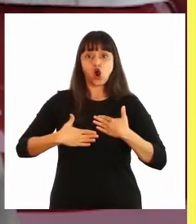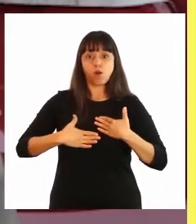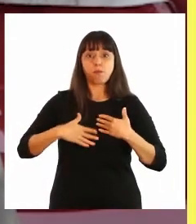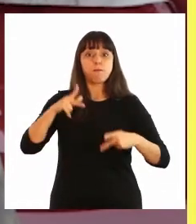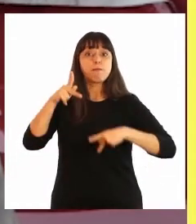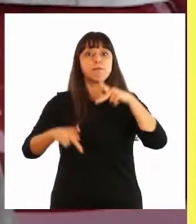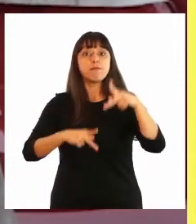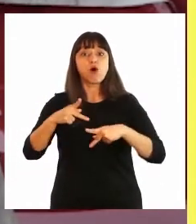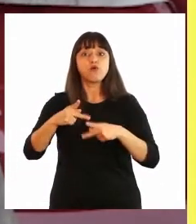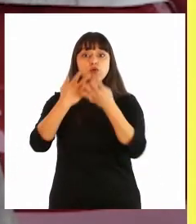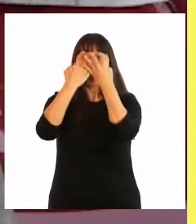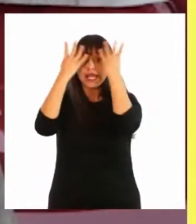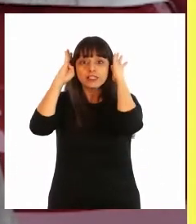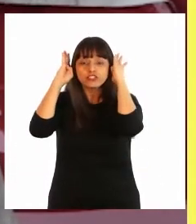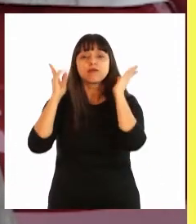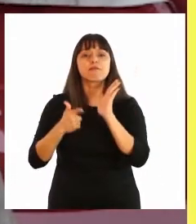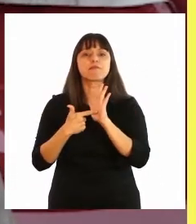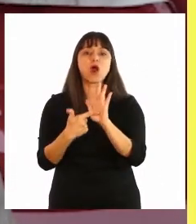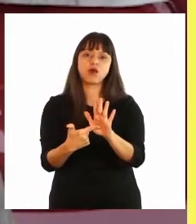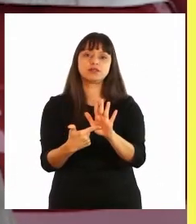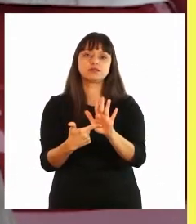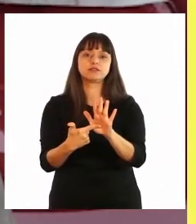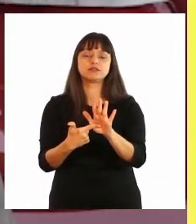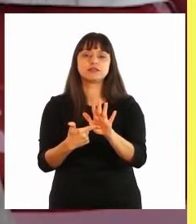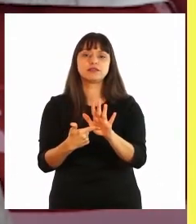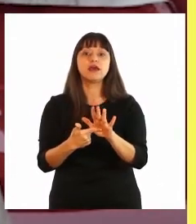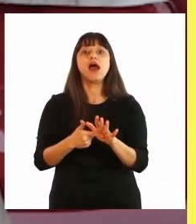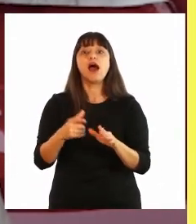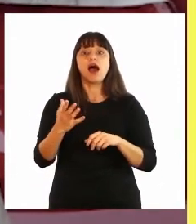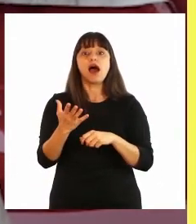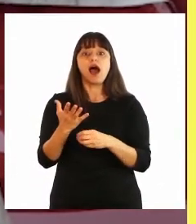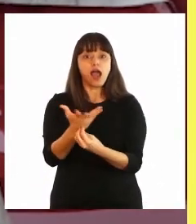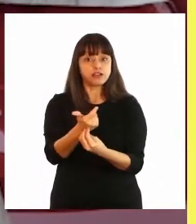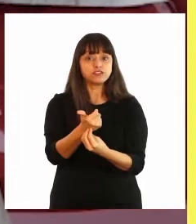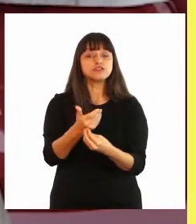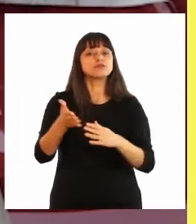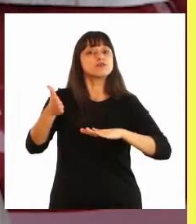Então quando a gente está falando da arte contemporânea, desse lugar